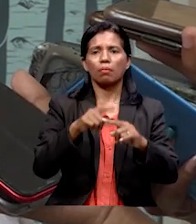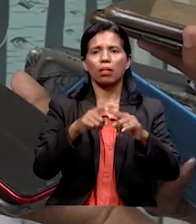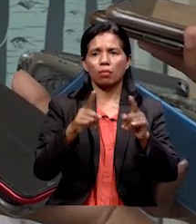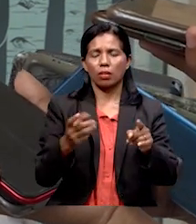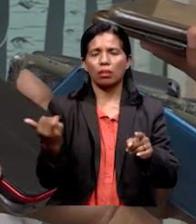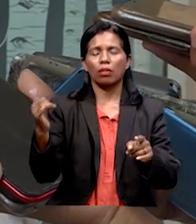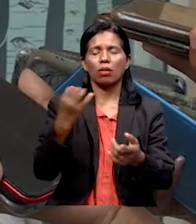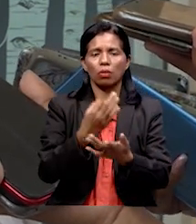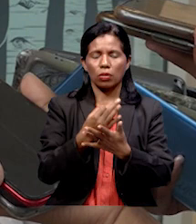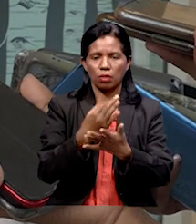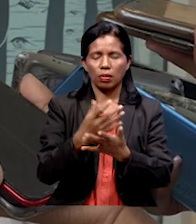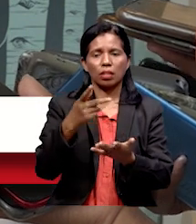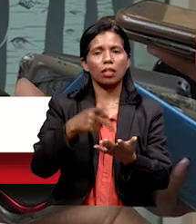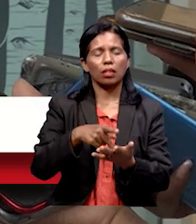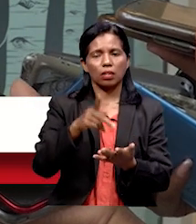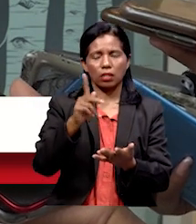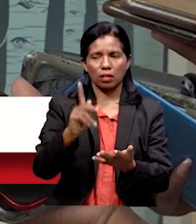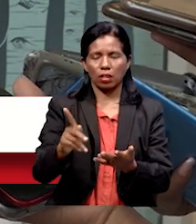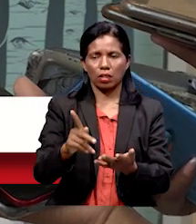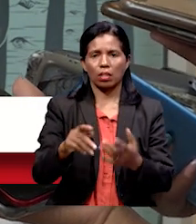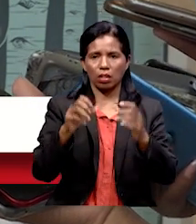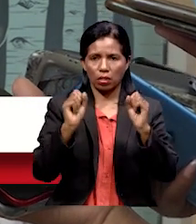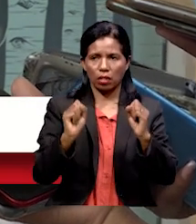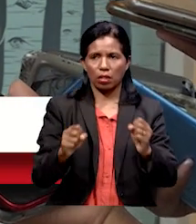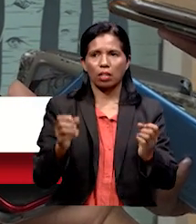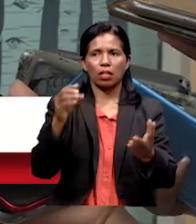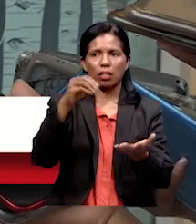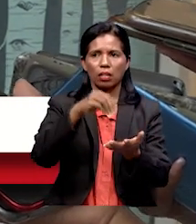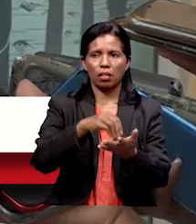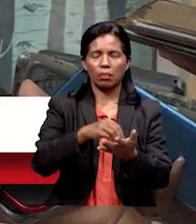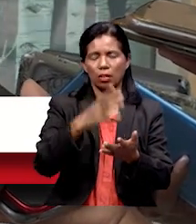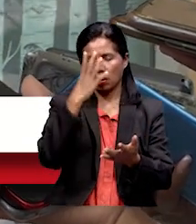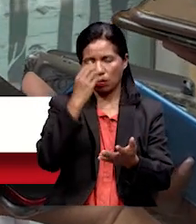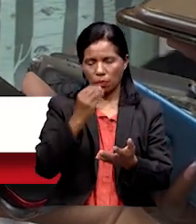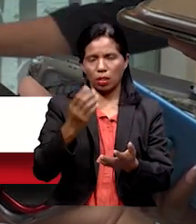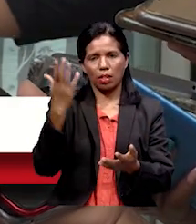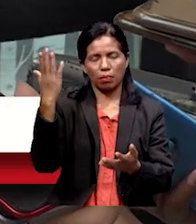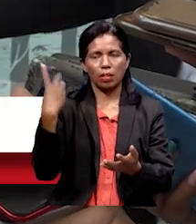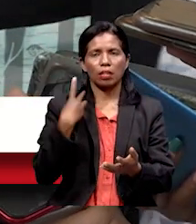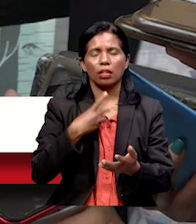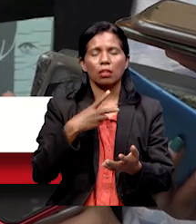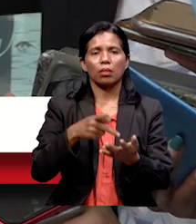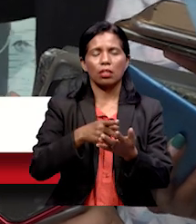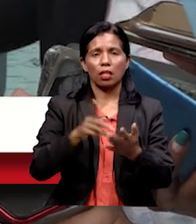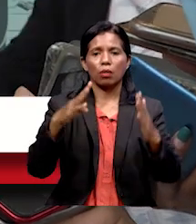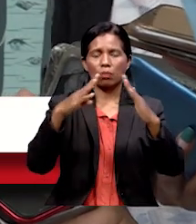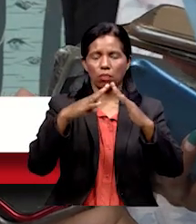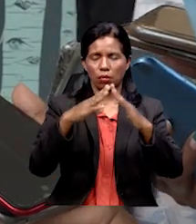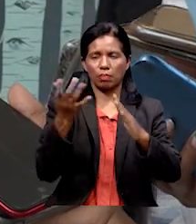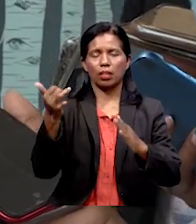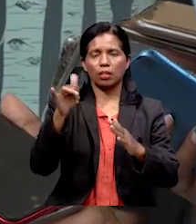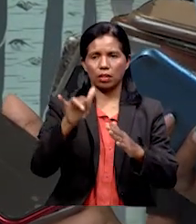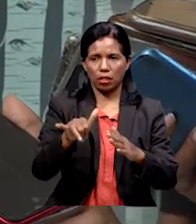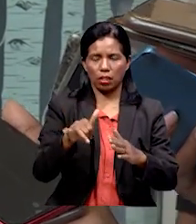ya alojamento nia ne be mak minister da suri ten kit tama it sira ba she na ba itamos aluga uma basira nam kan rama ami